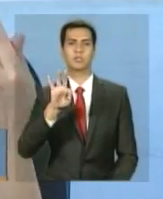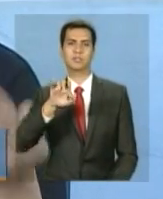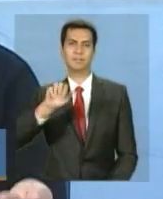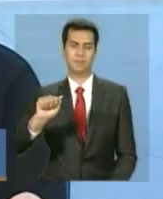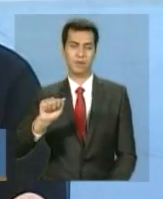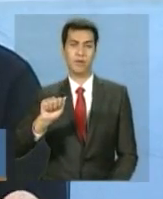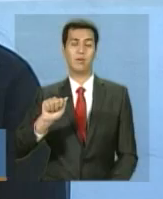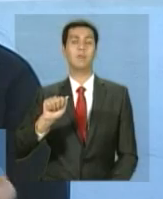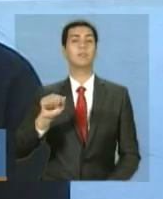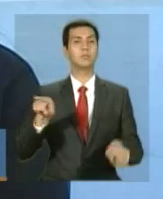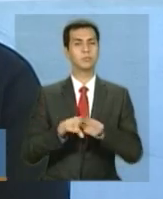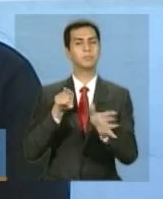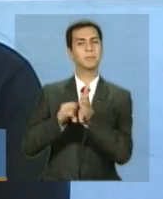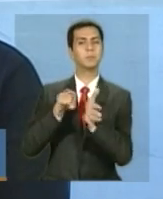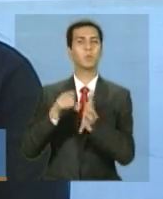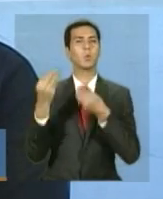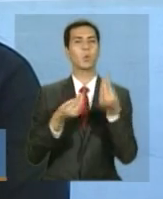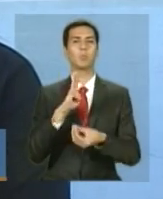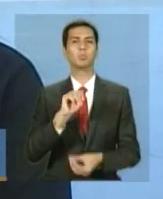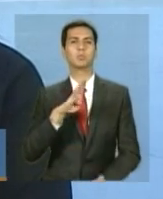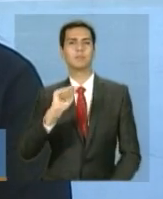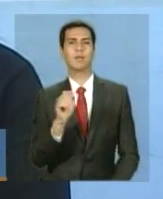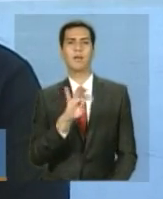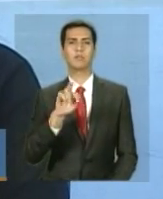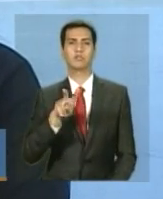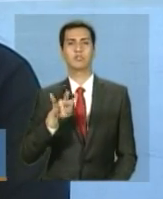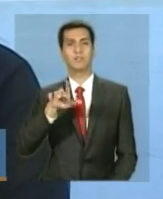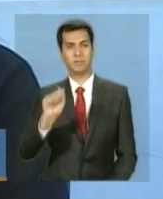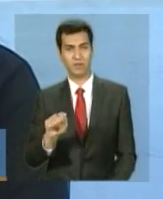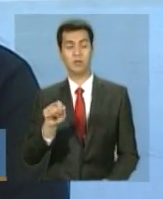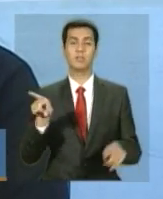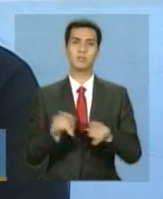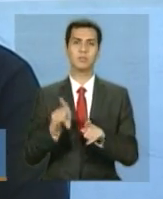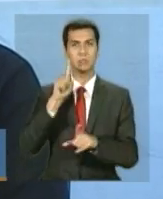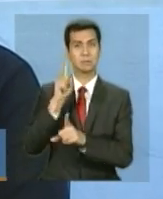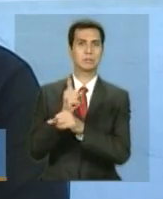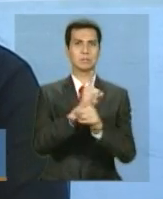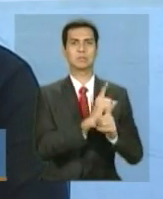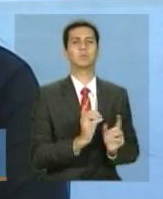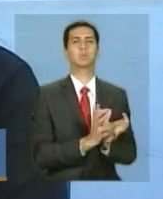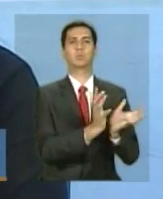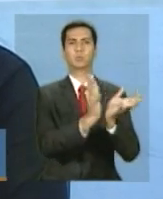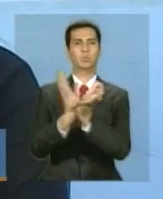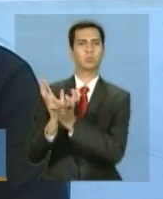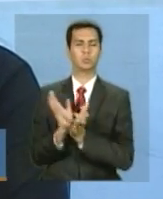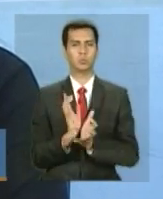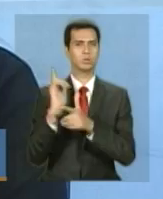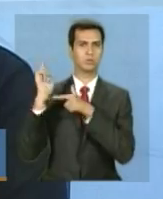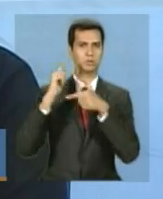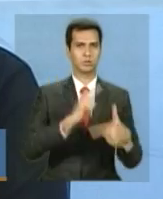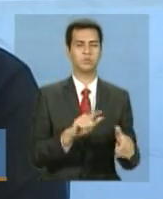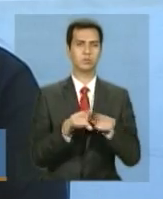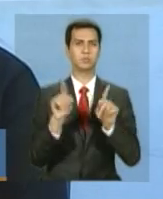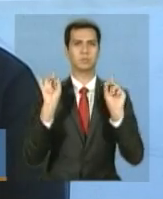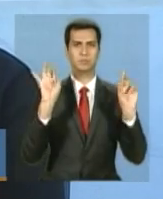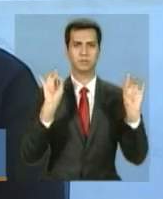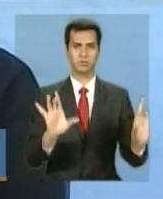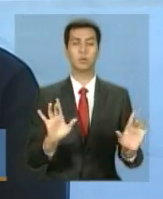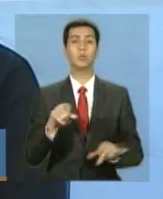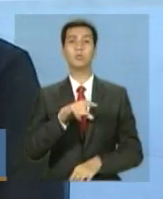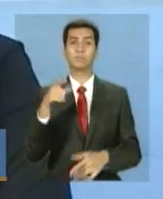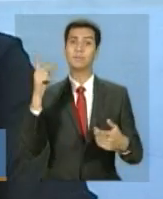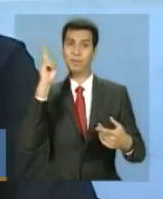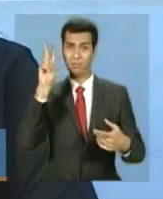saber um pouco mais sobre a buscativa para o cadastramento e a identificação de grupos populacionais tradicionais e específicos